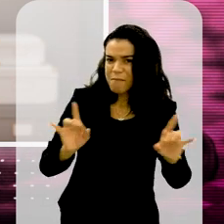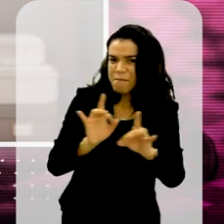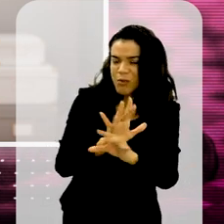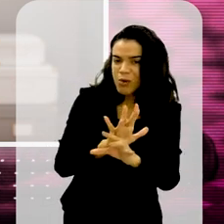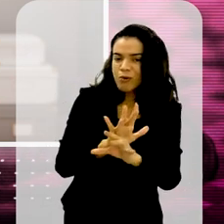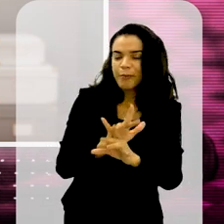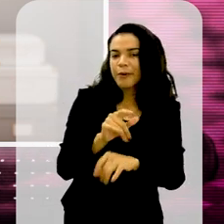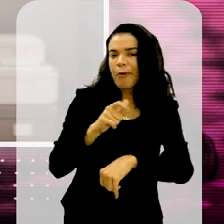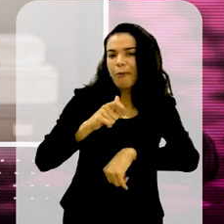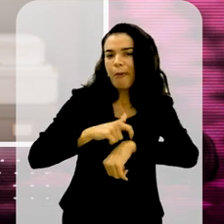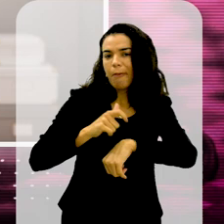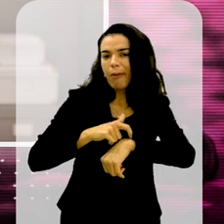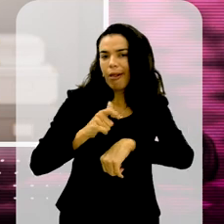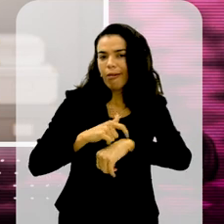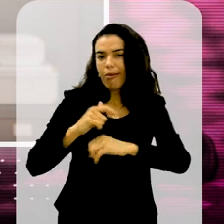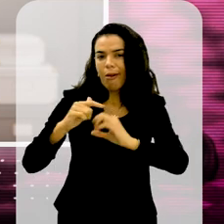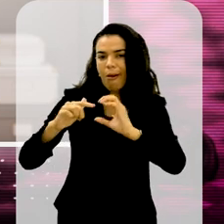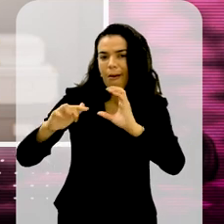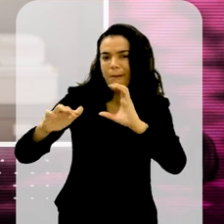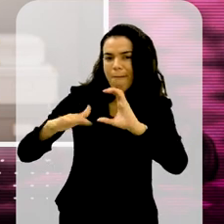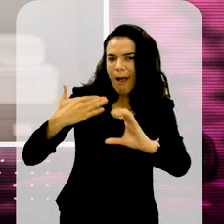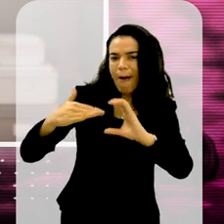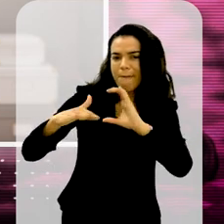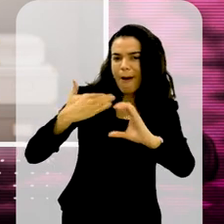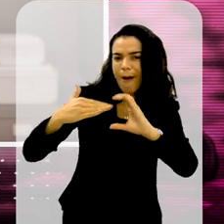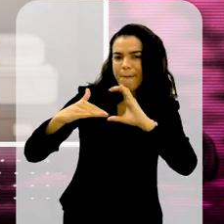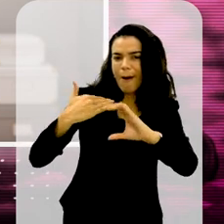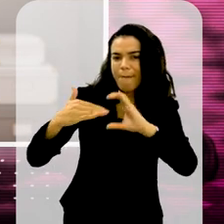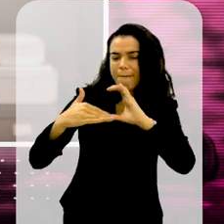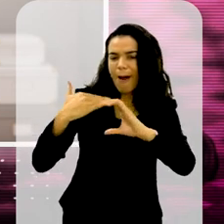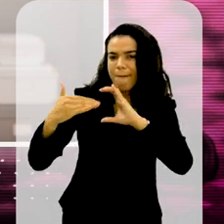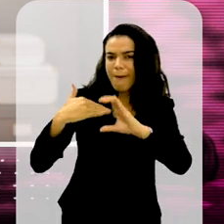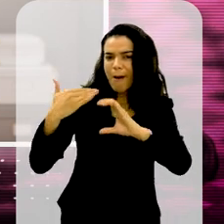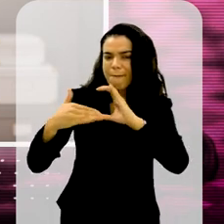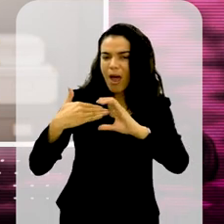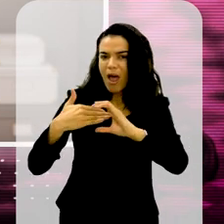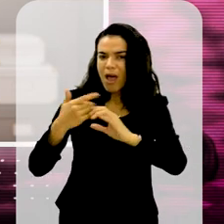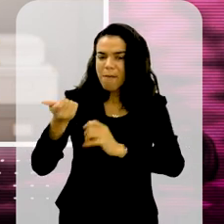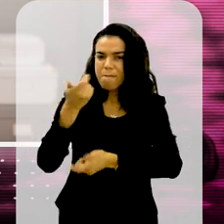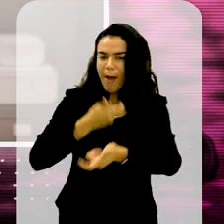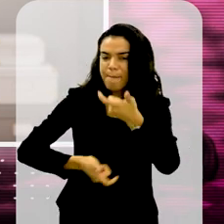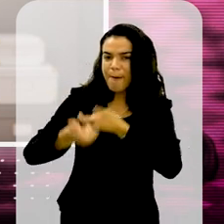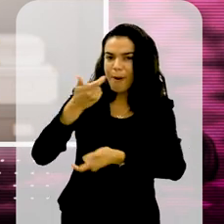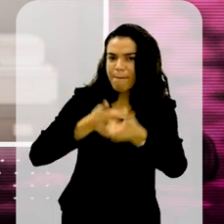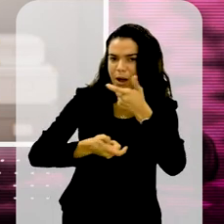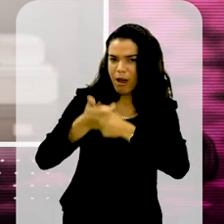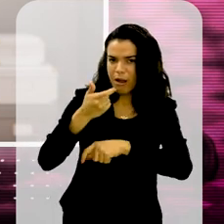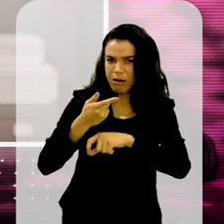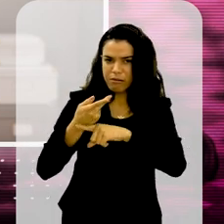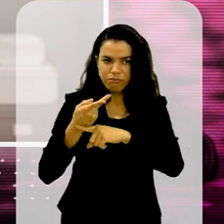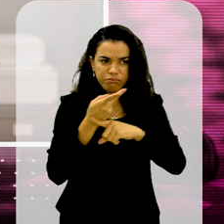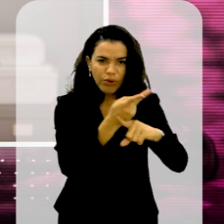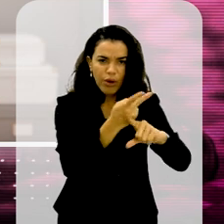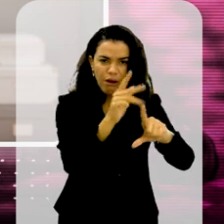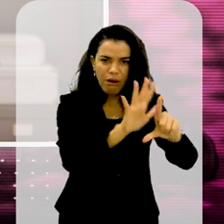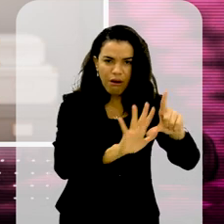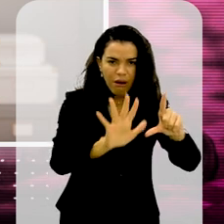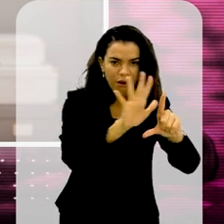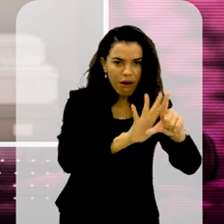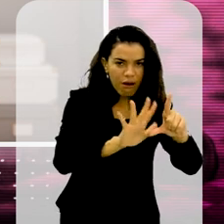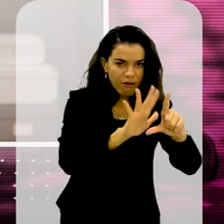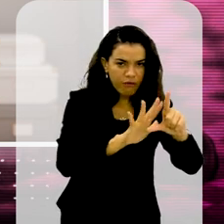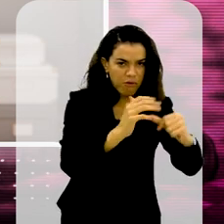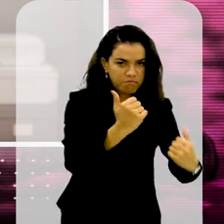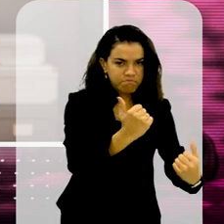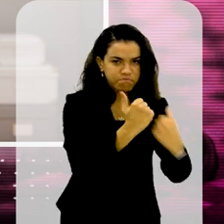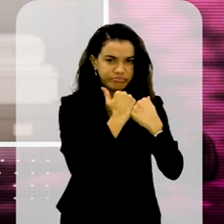partir do momento que eu recebo muitas mensagens, muitas importunações, eu posso me reportar à plataforma, elas estão